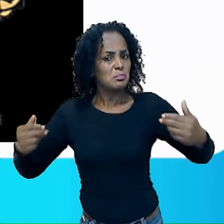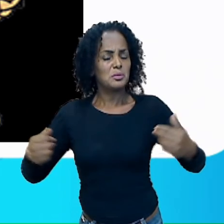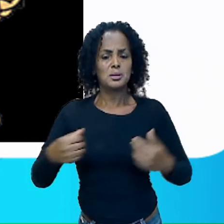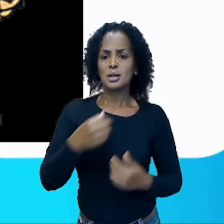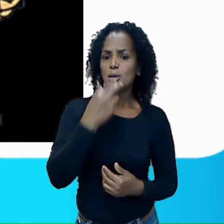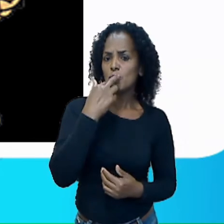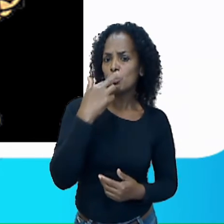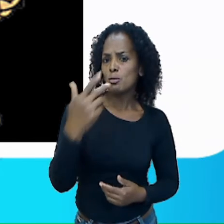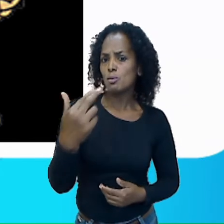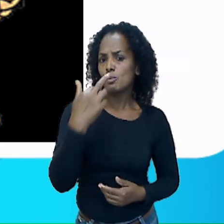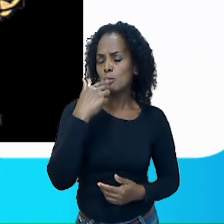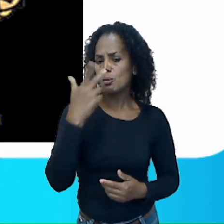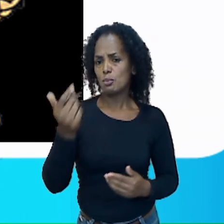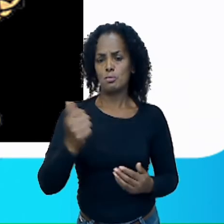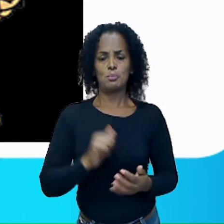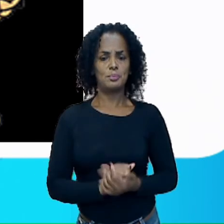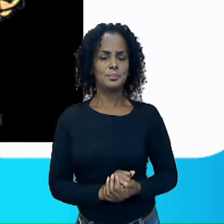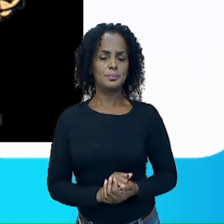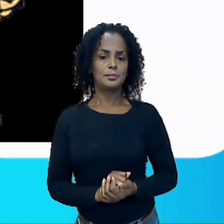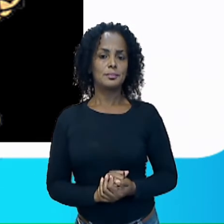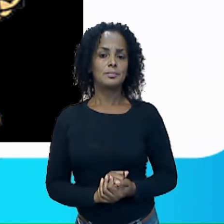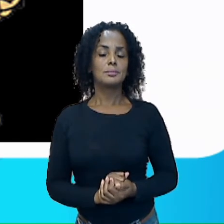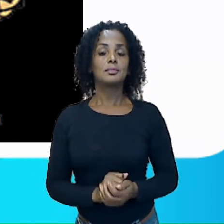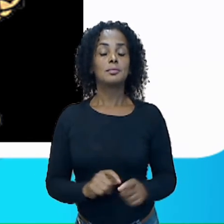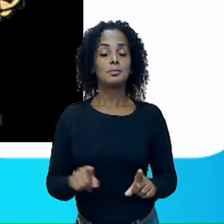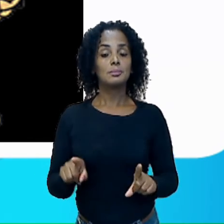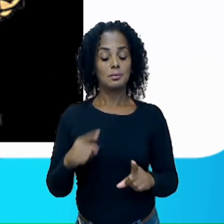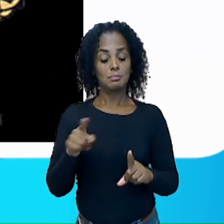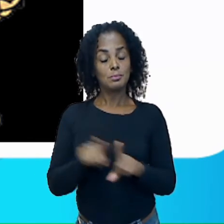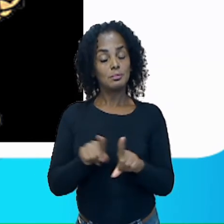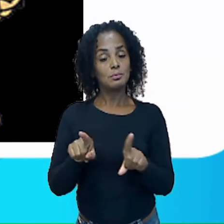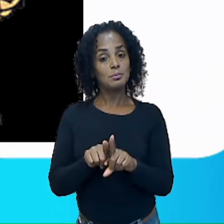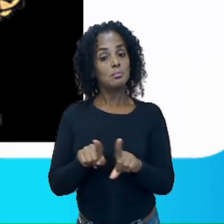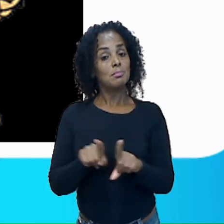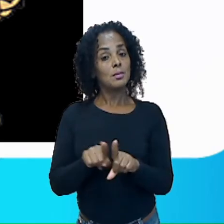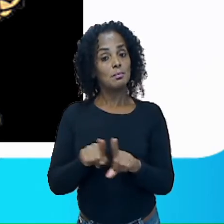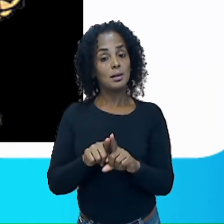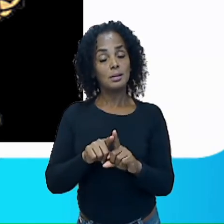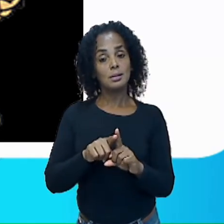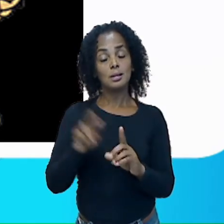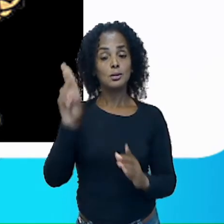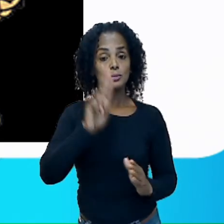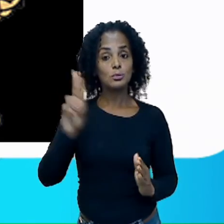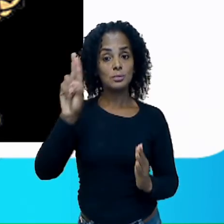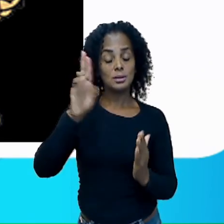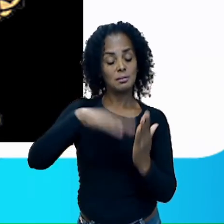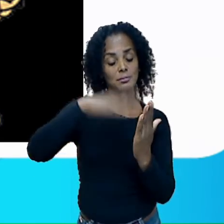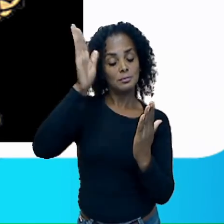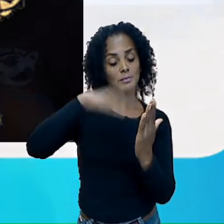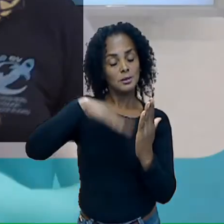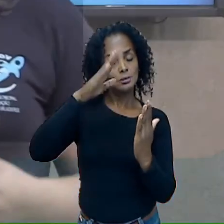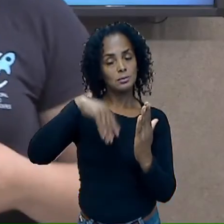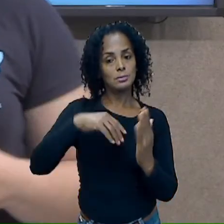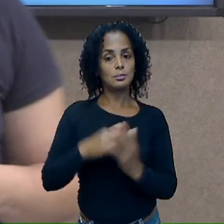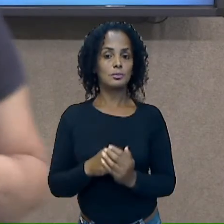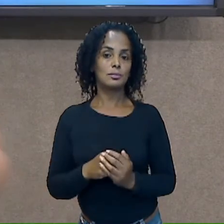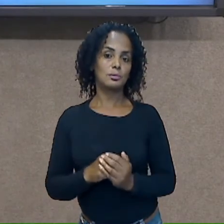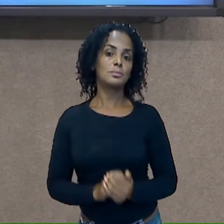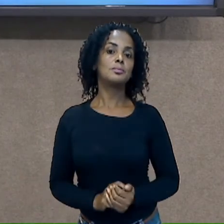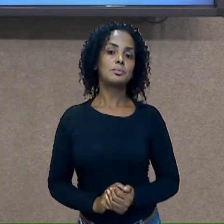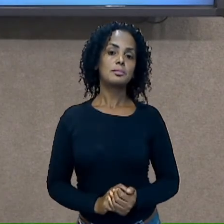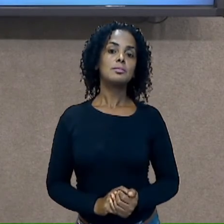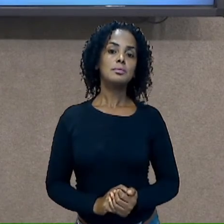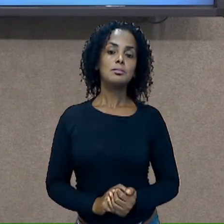Essa pigmentação que eles usam nas penas que eles pegam lá no meio ambiente, que eles pintam também com os